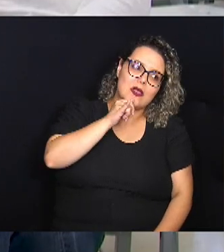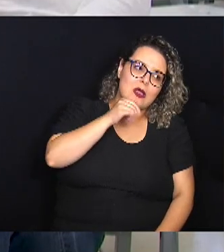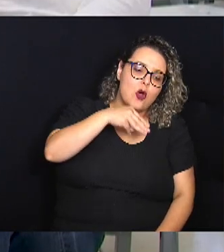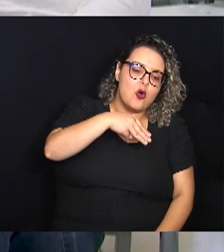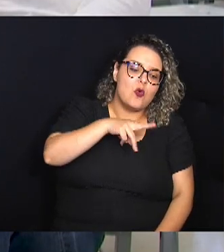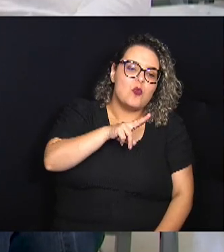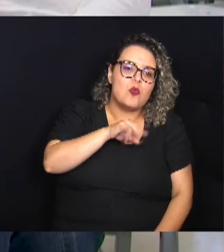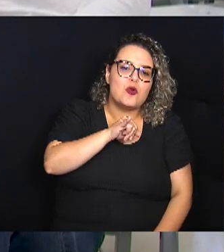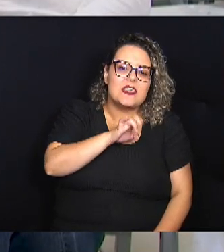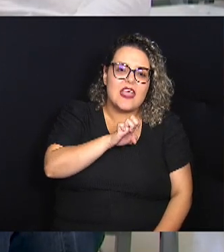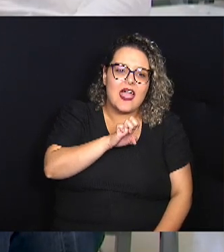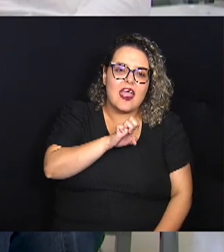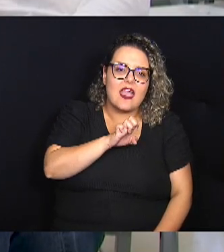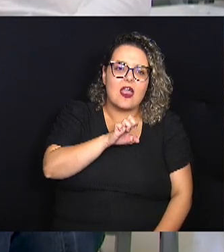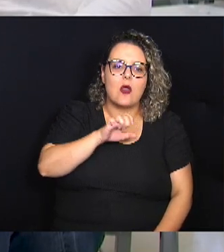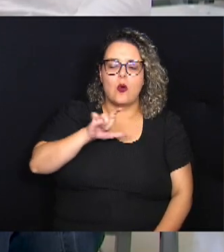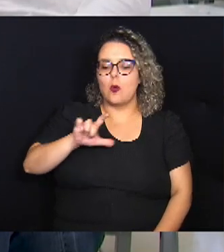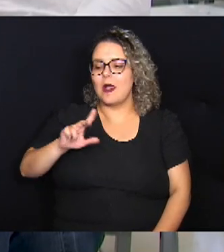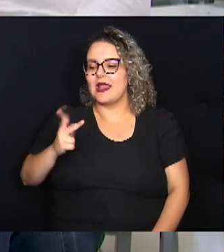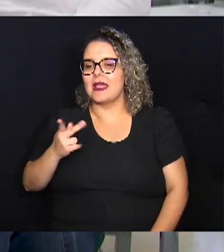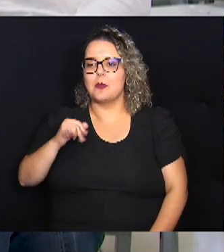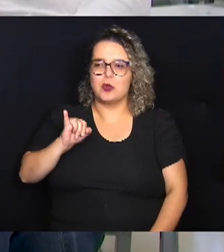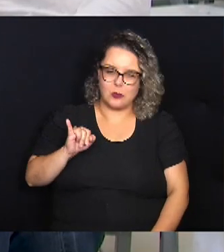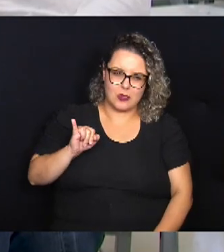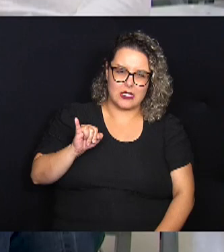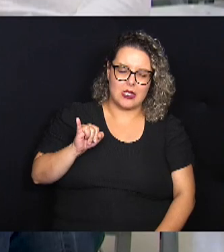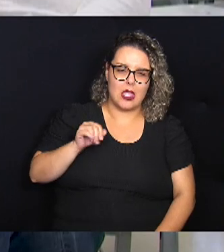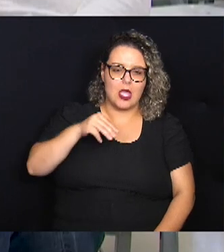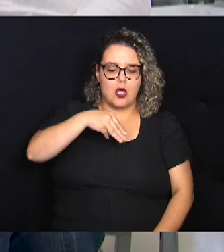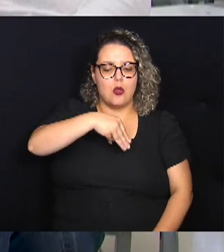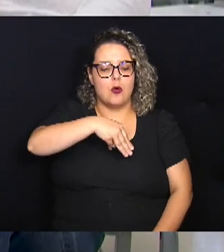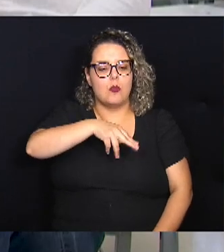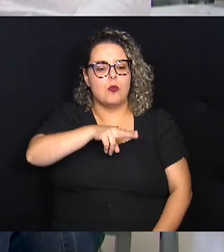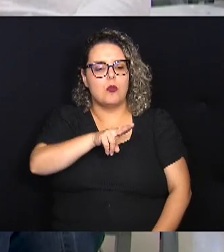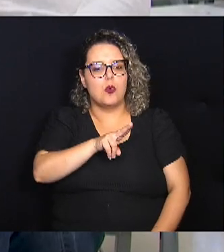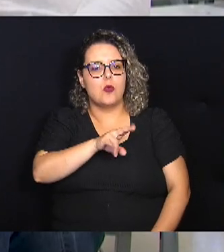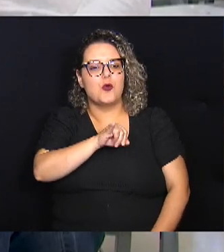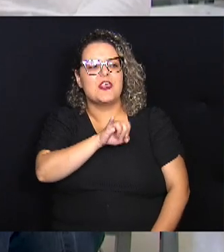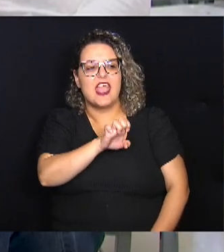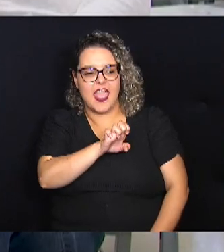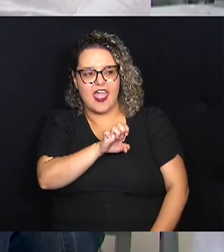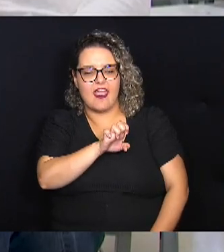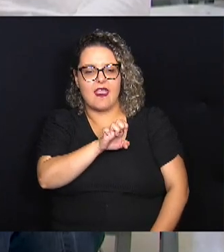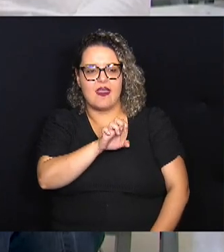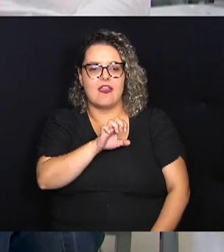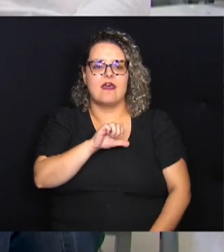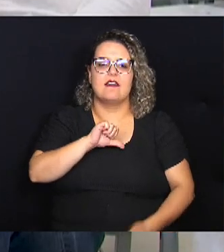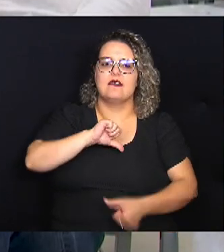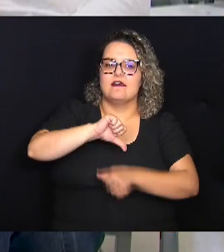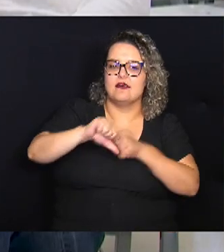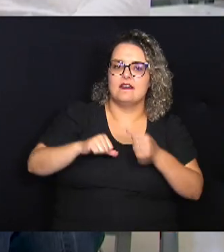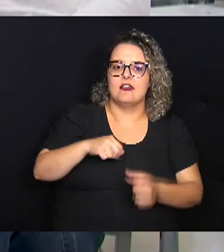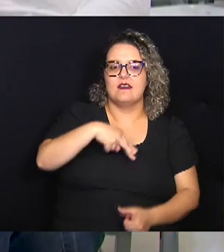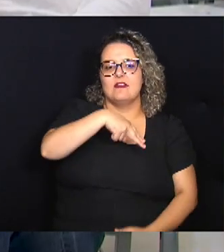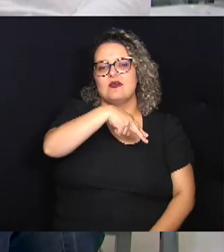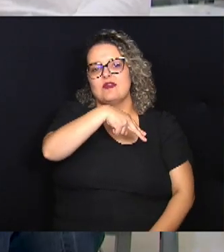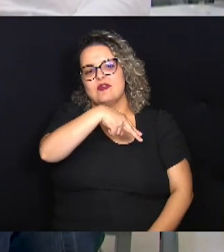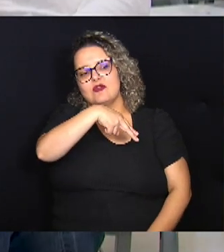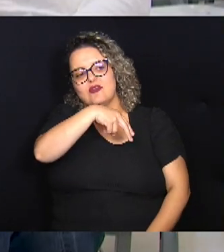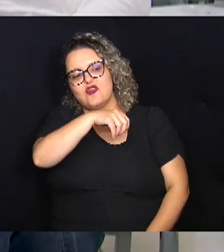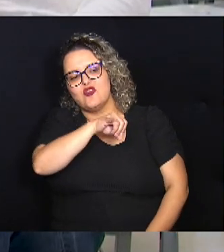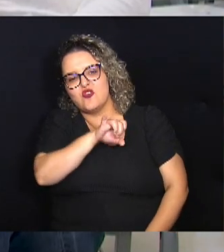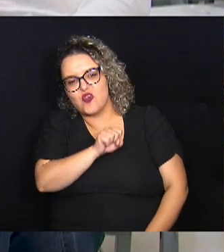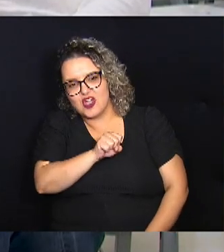LH pelo I. O LH pelo I. Deve ser também isso, né? Porque mulher igual a mulher. É nós e nós é